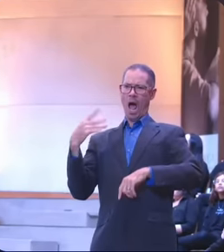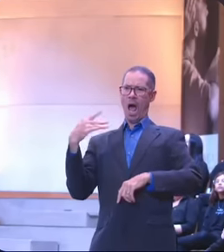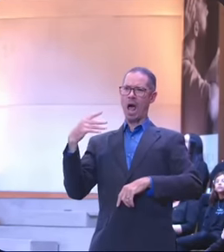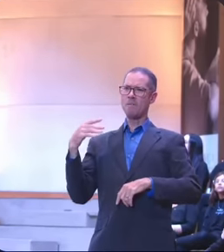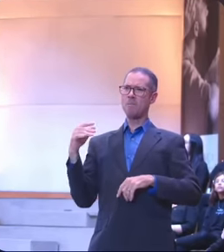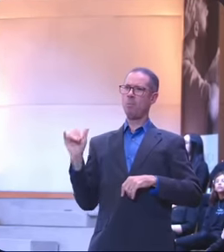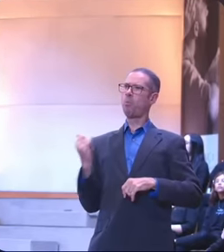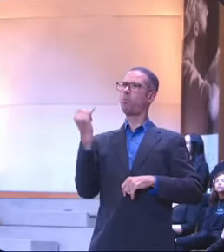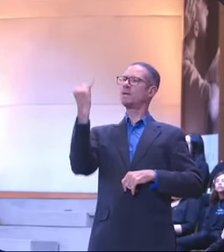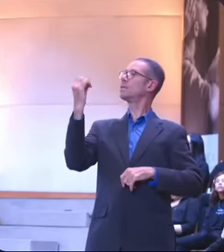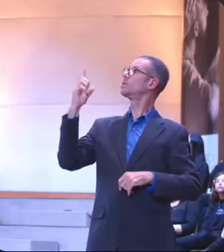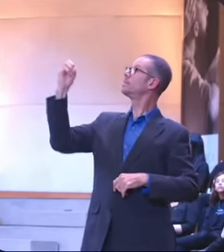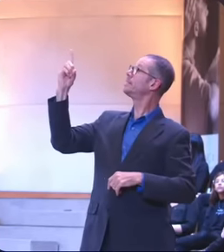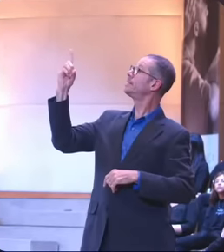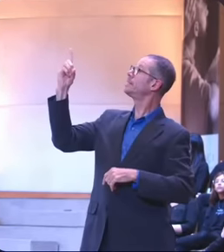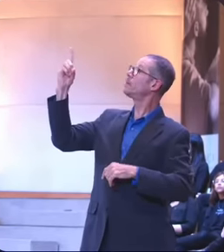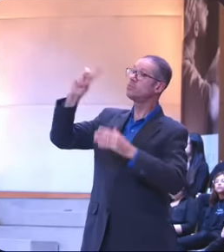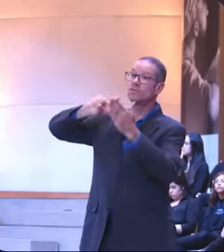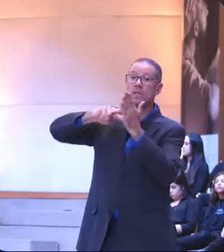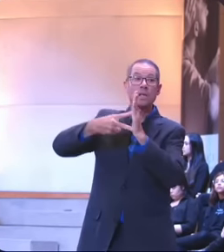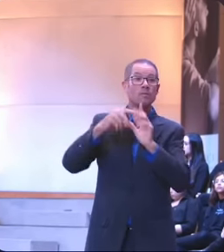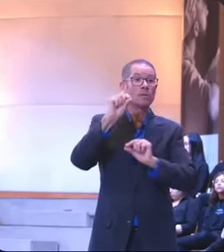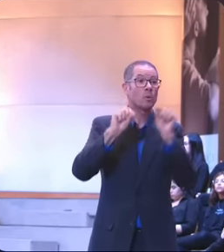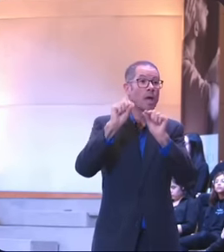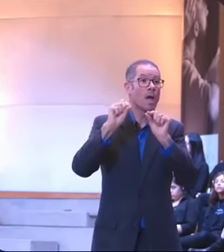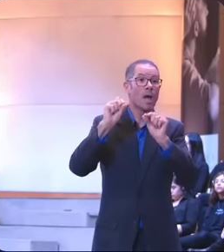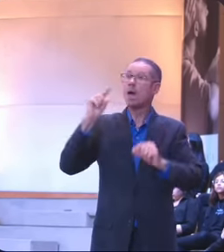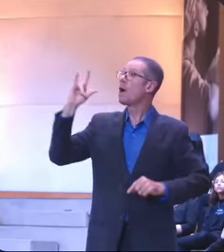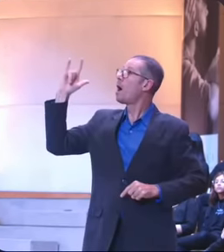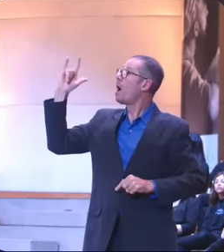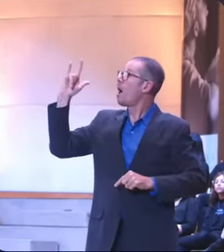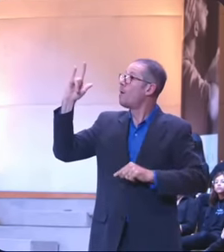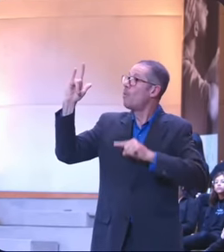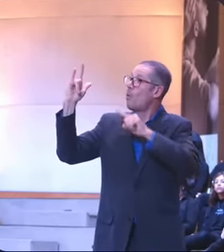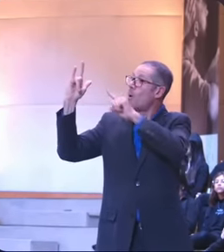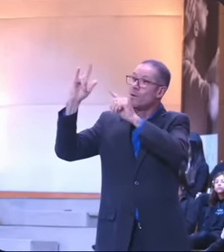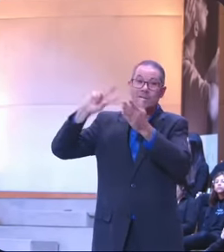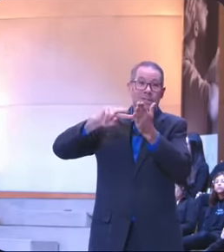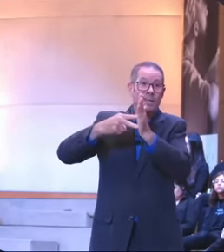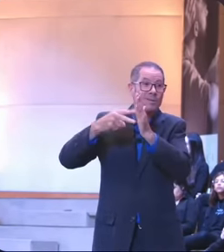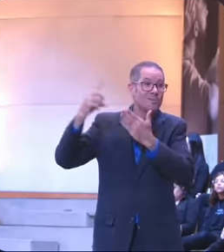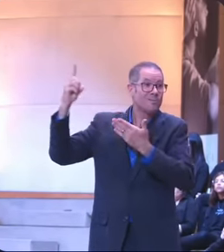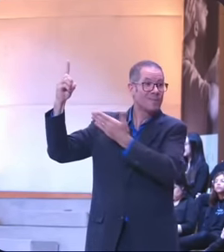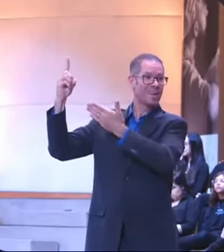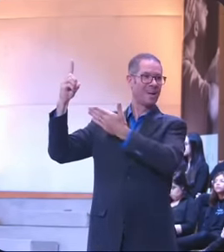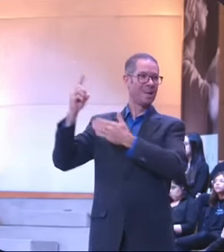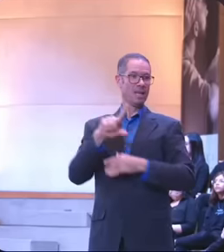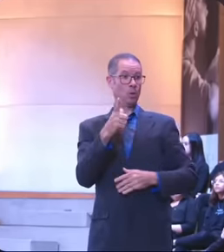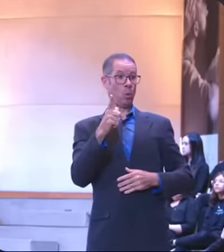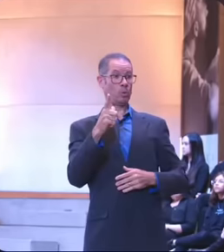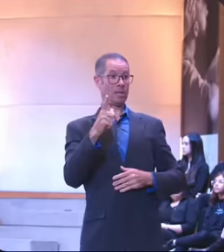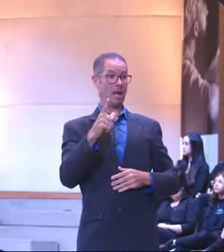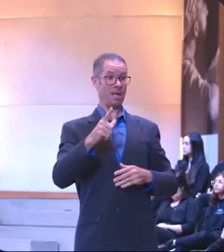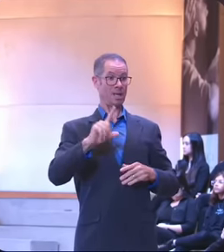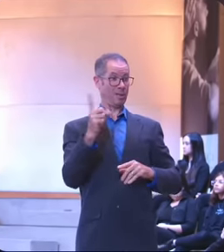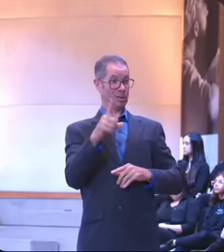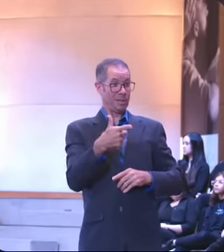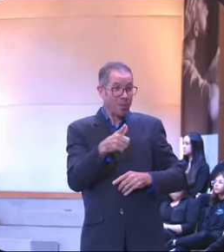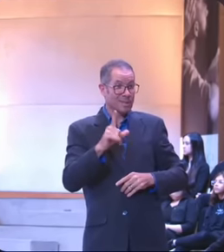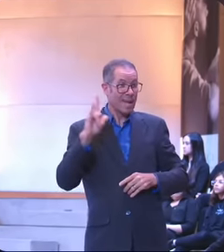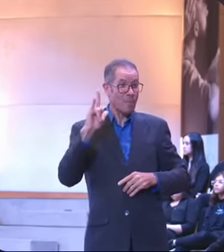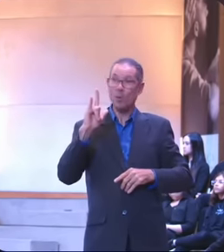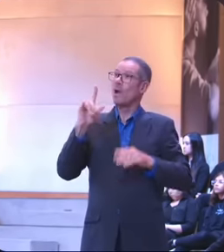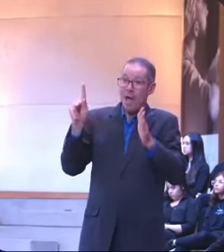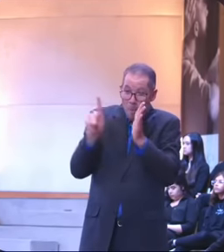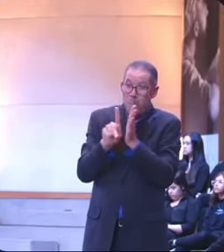que Deus é o quê? Amor. Ele não tem amor, ele é amor. E